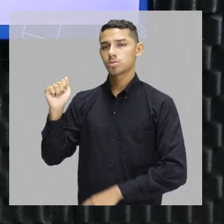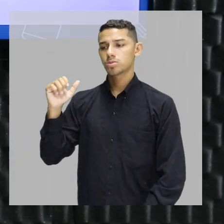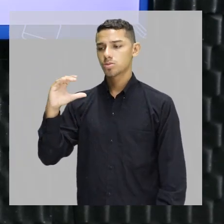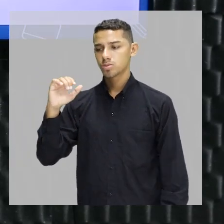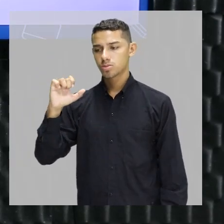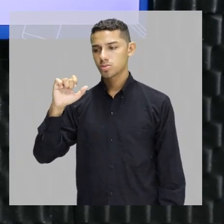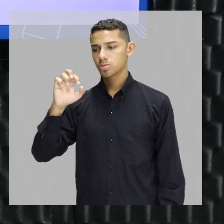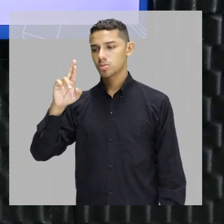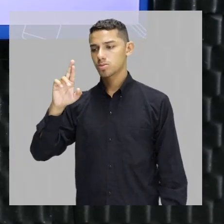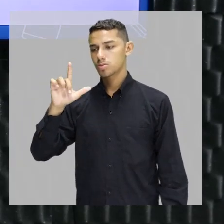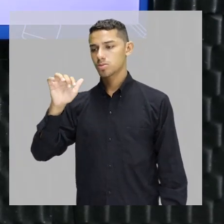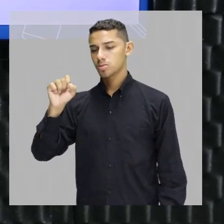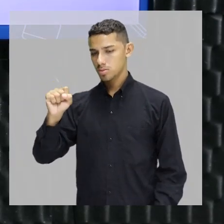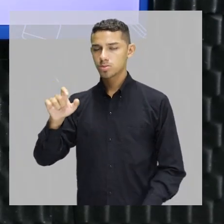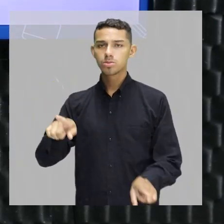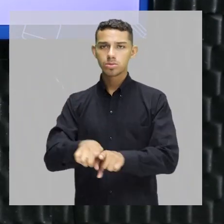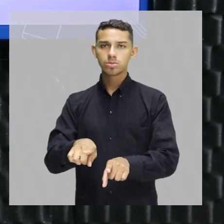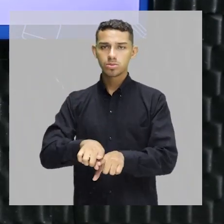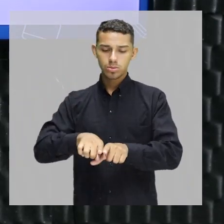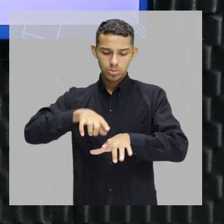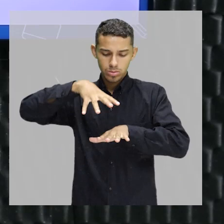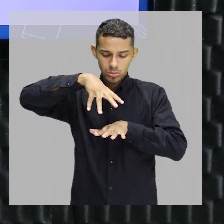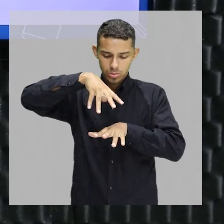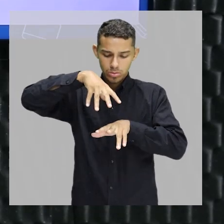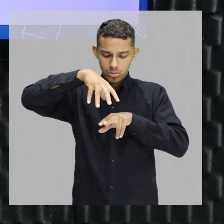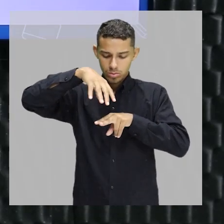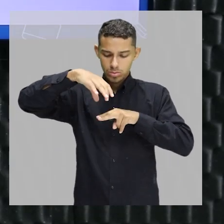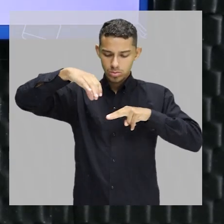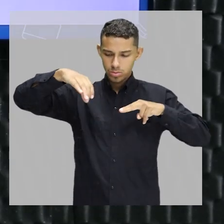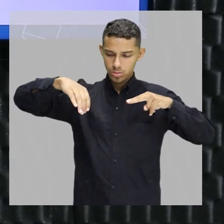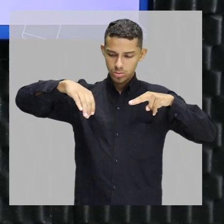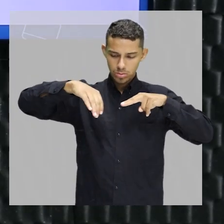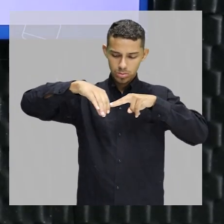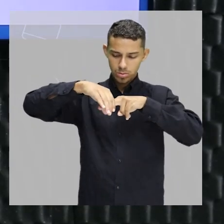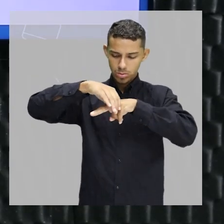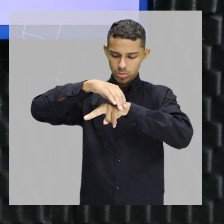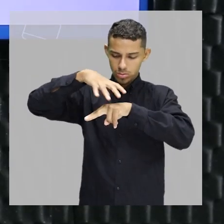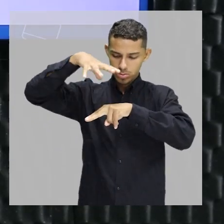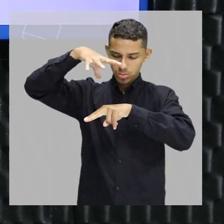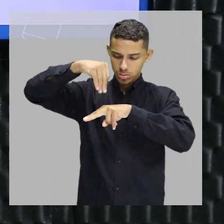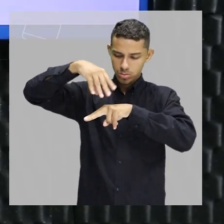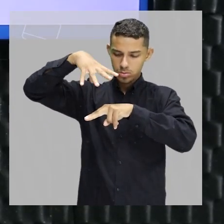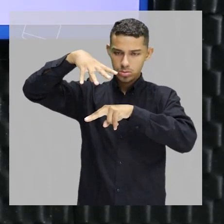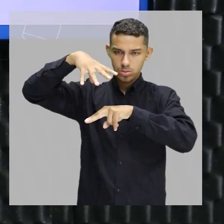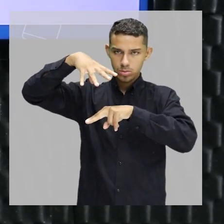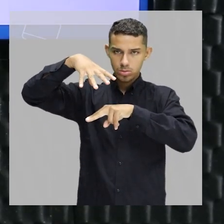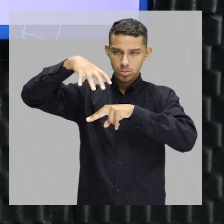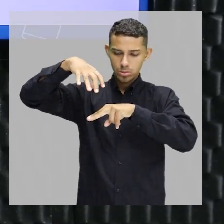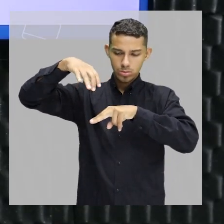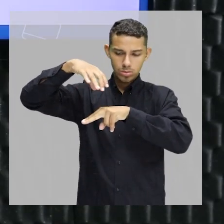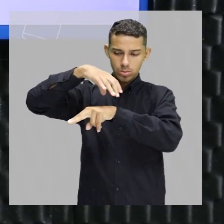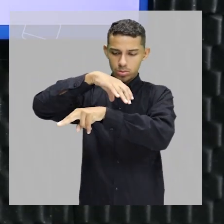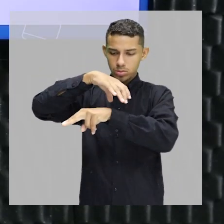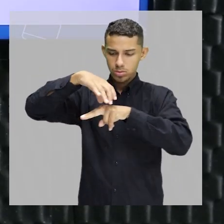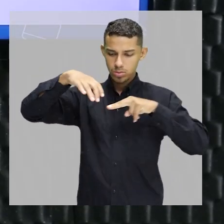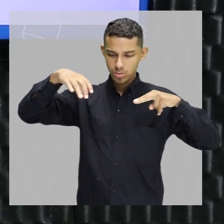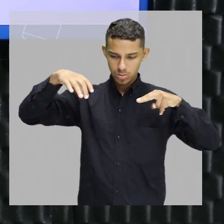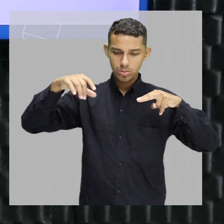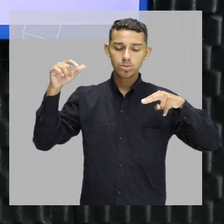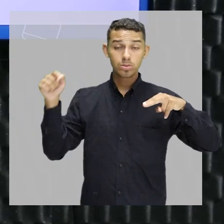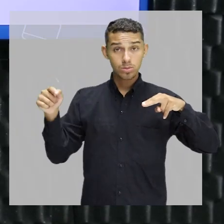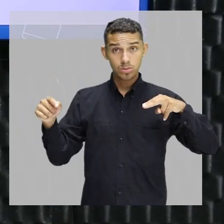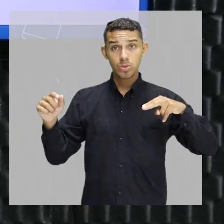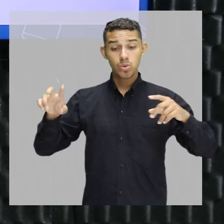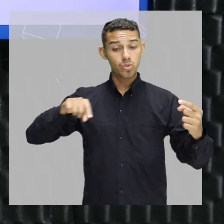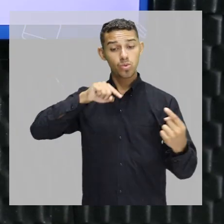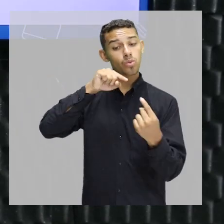Mas a ressonância eletromagnética é um exemplo disso. É um acelerador de partículas que o intuito, né, o